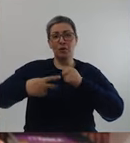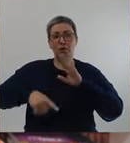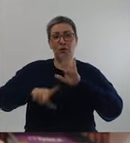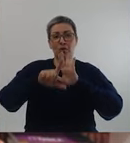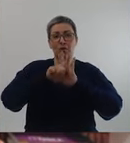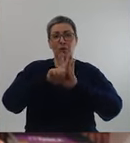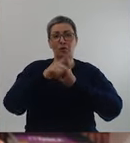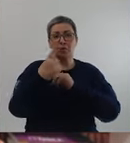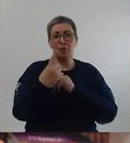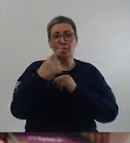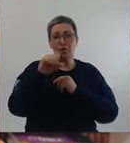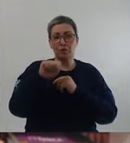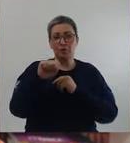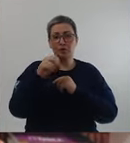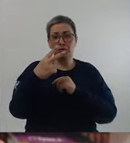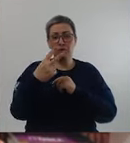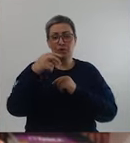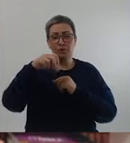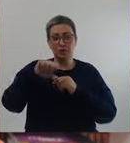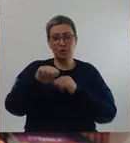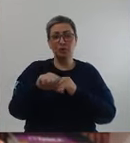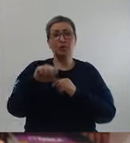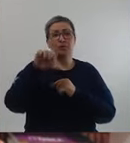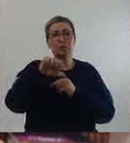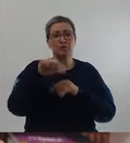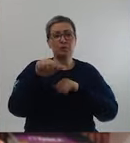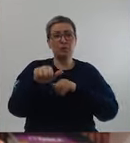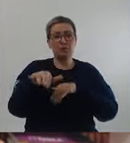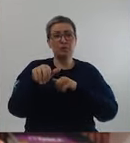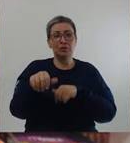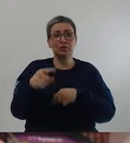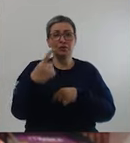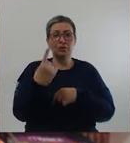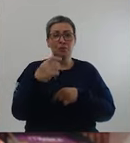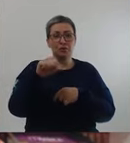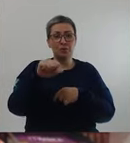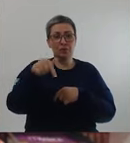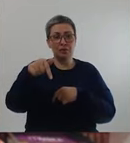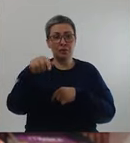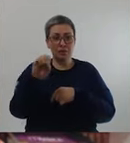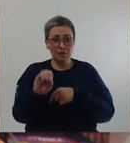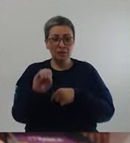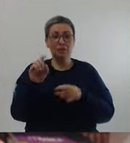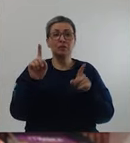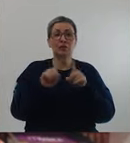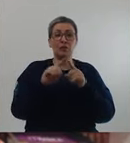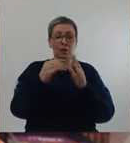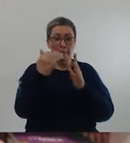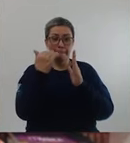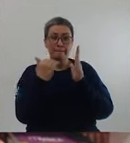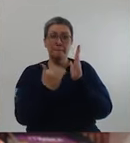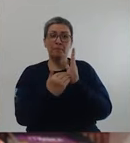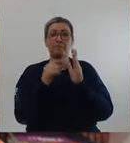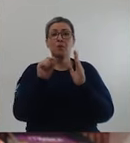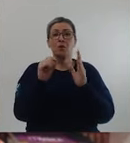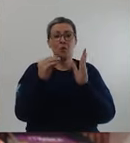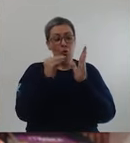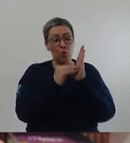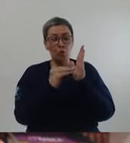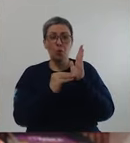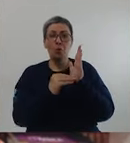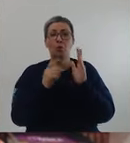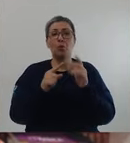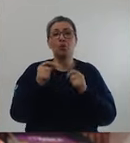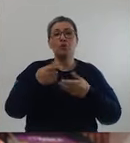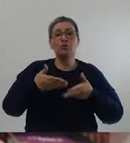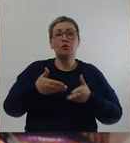da Lei 1829, de 9 de setembro de 1870, na parte em que estabelece